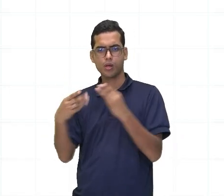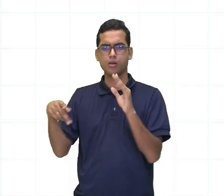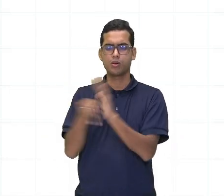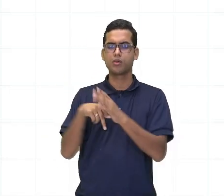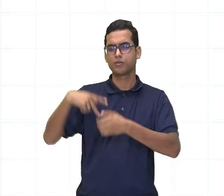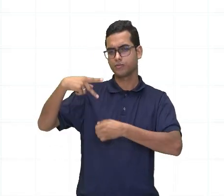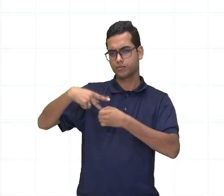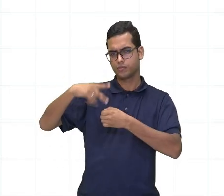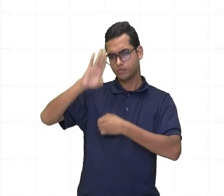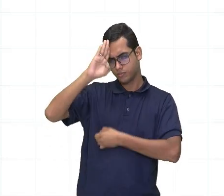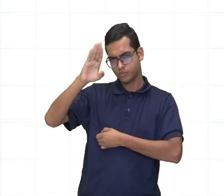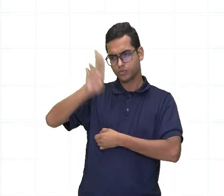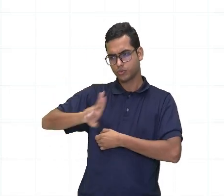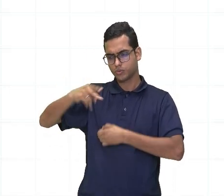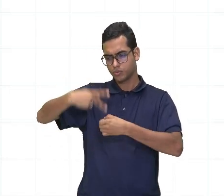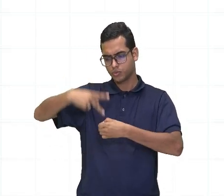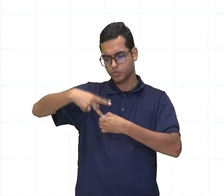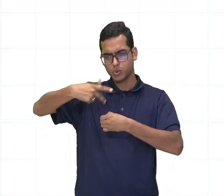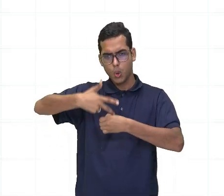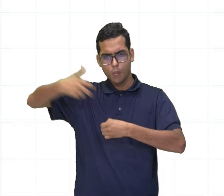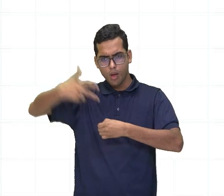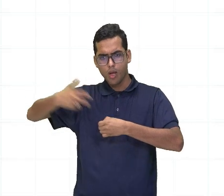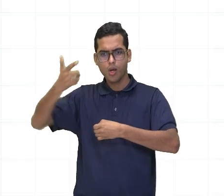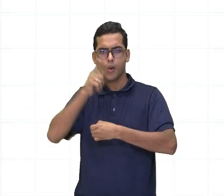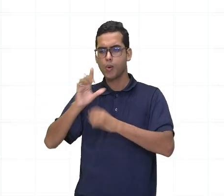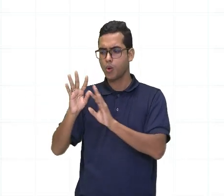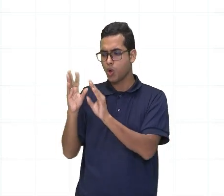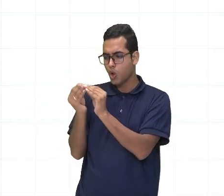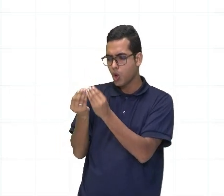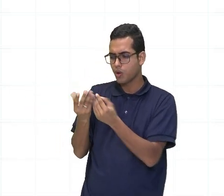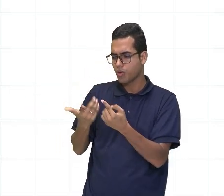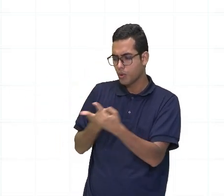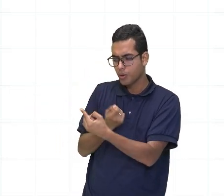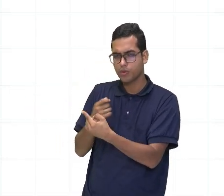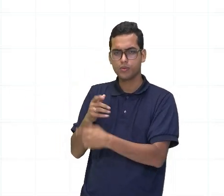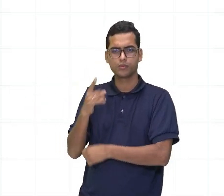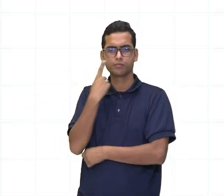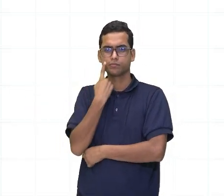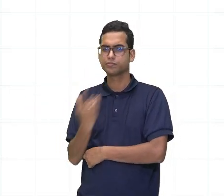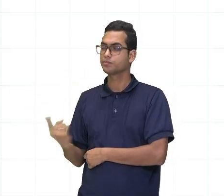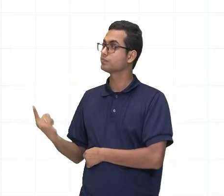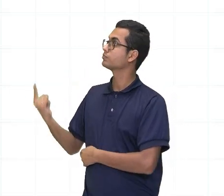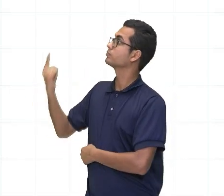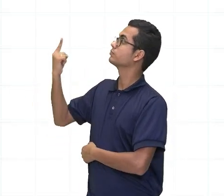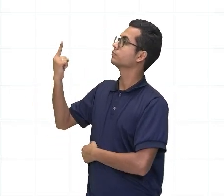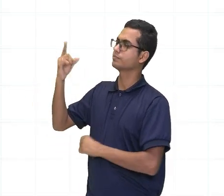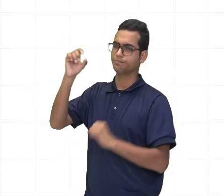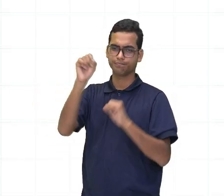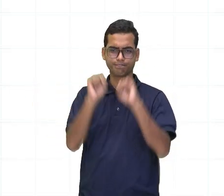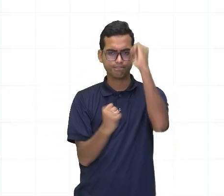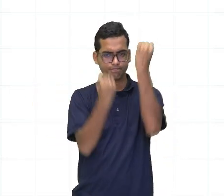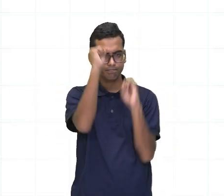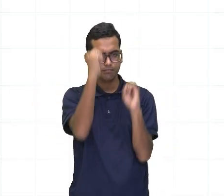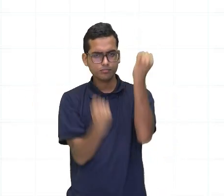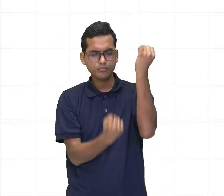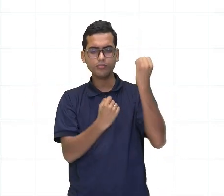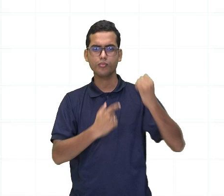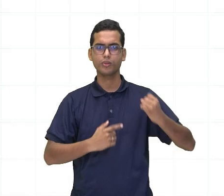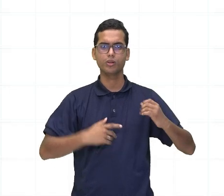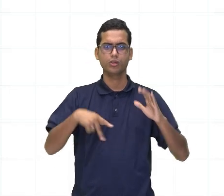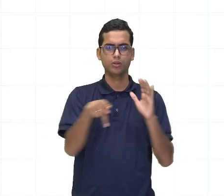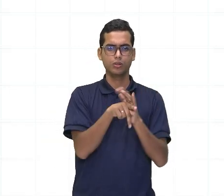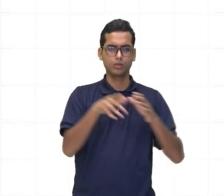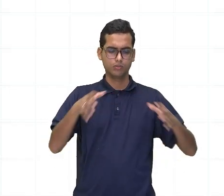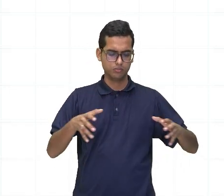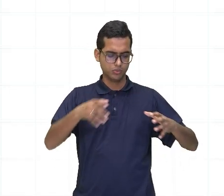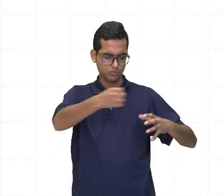né, ou biomassa. Então, observe aí essas chaminés, onde nós vamos ter as caldeiras que vão fazer ali